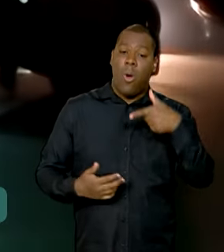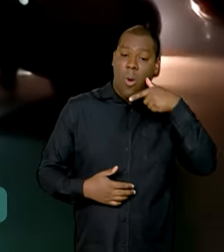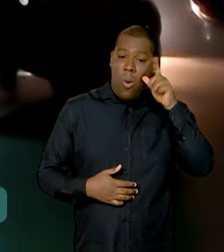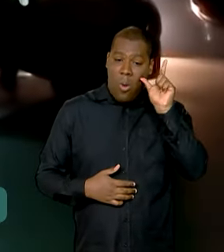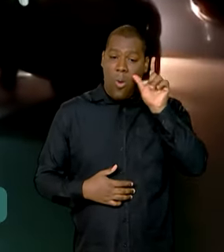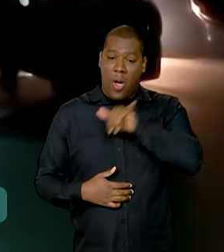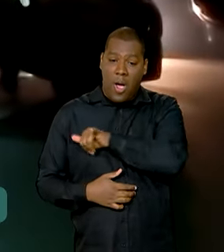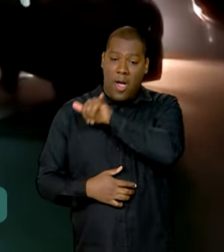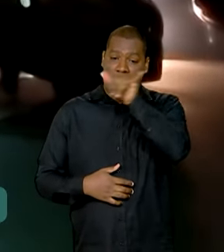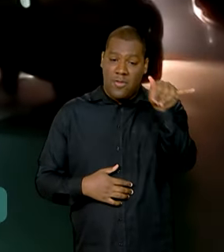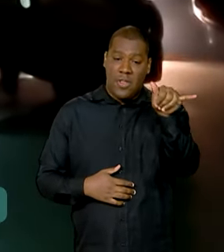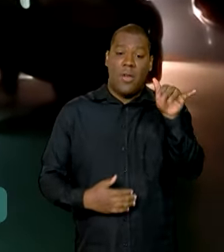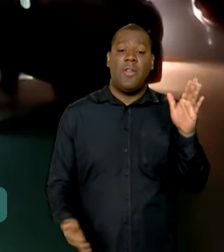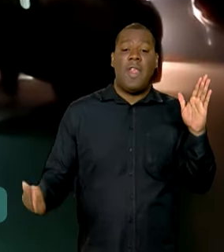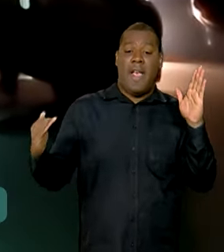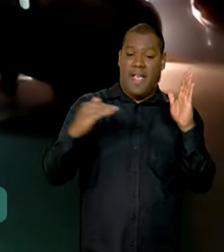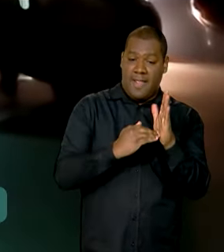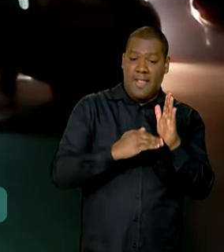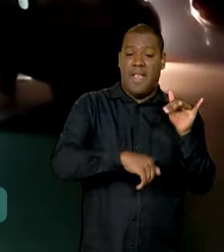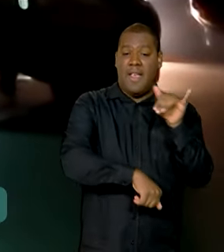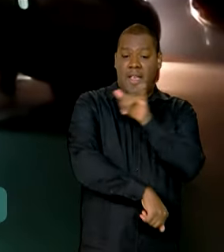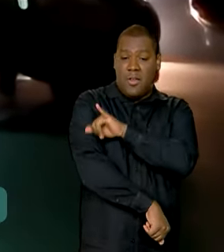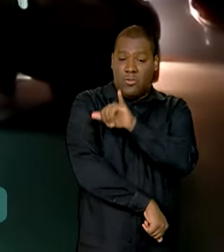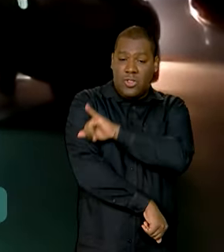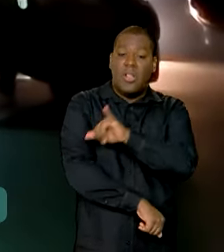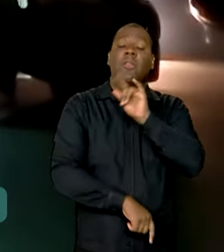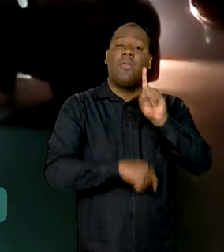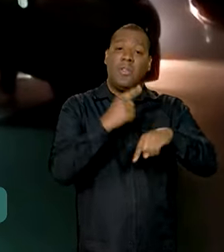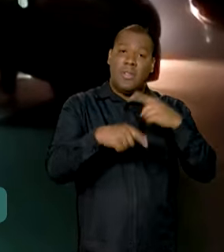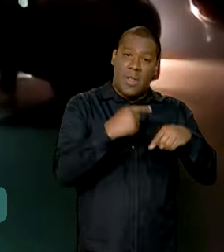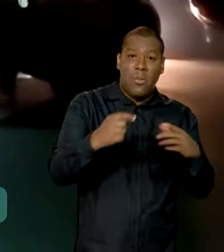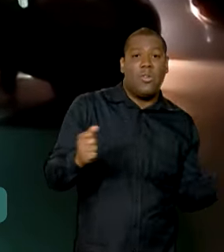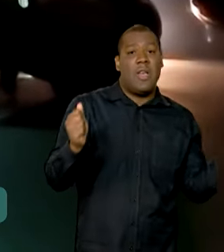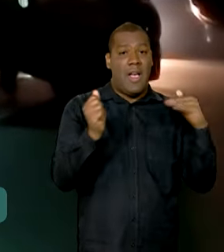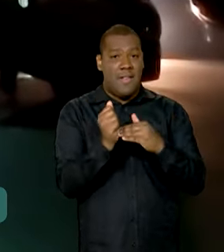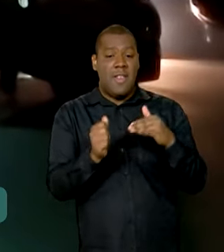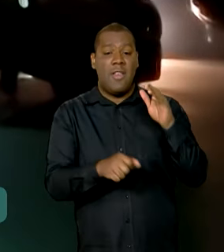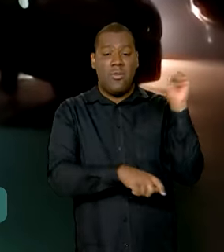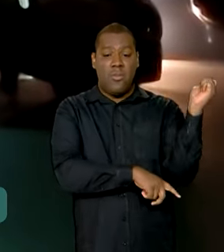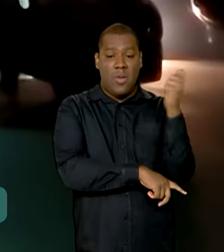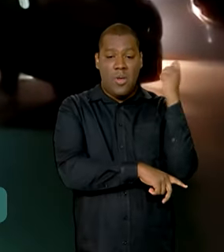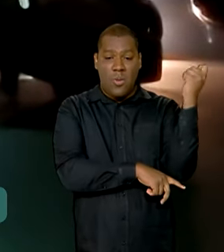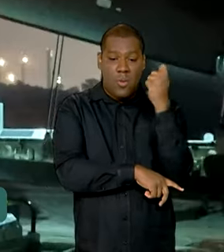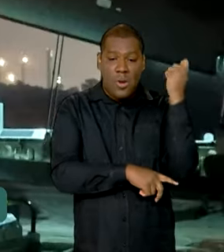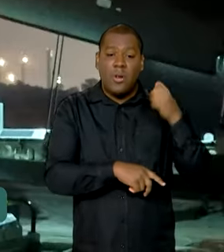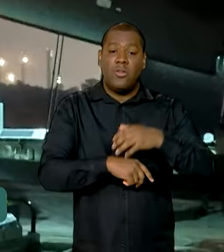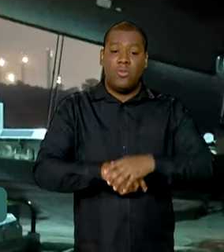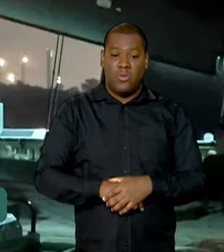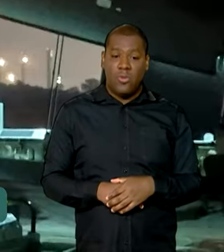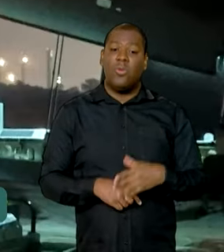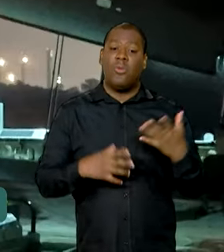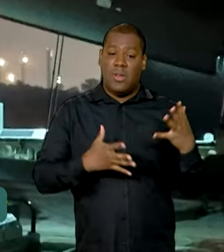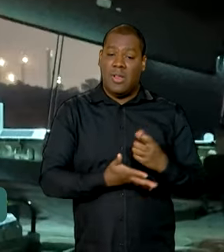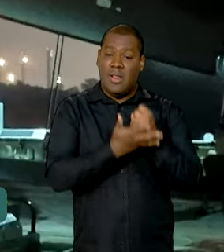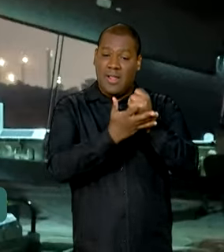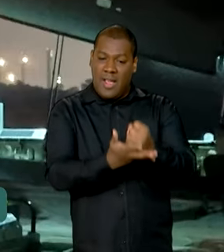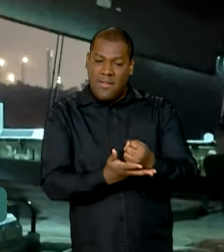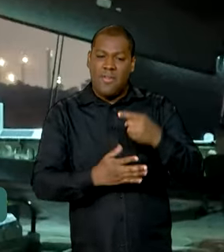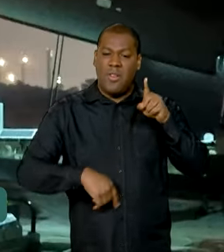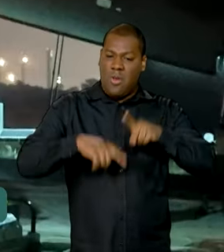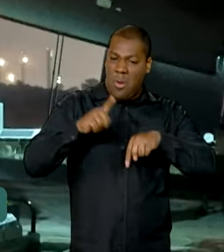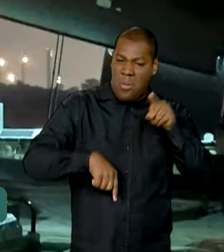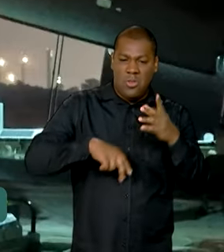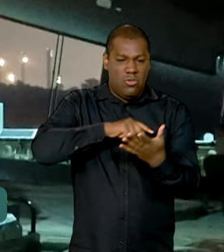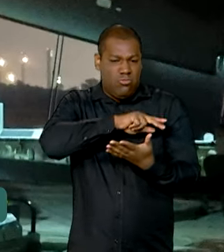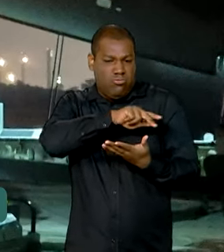com destino a Canoas, levando 18 toneladas de equipamentos, como banheiros químicos, barracas, colchões